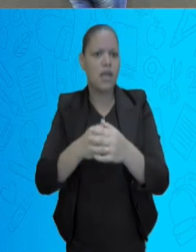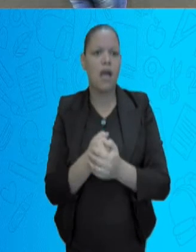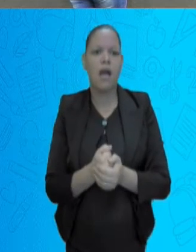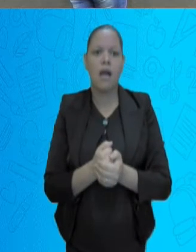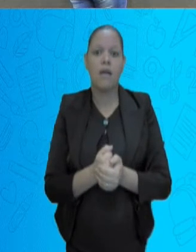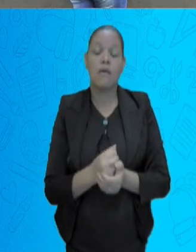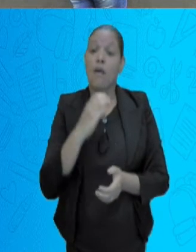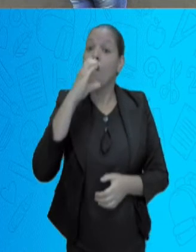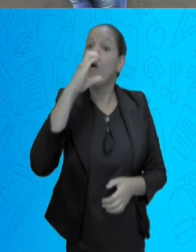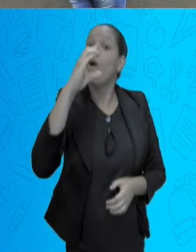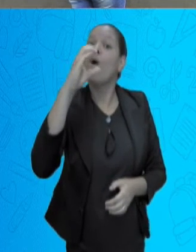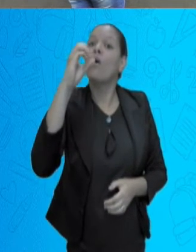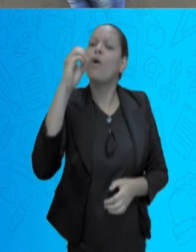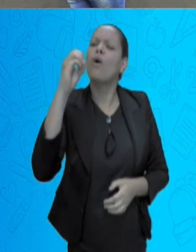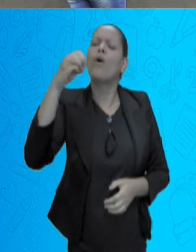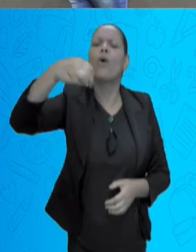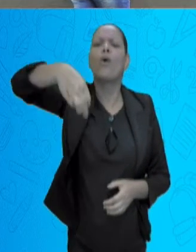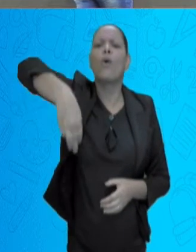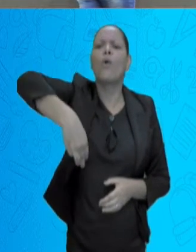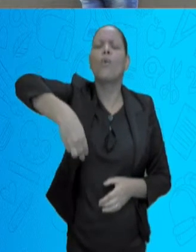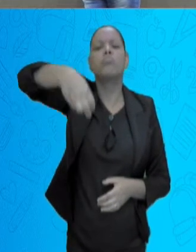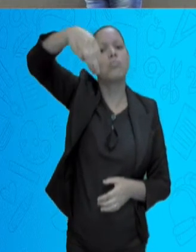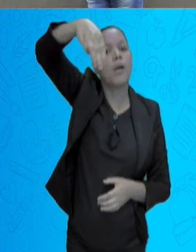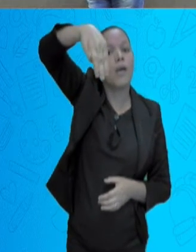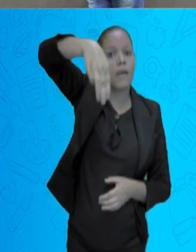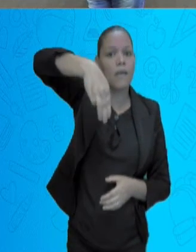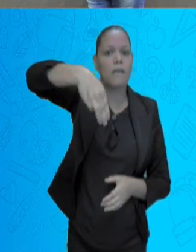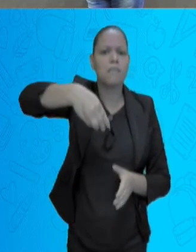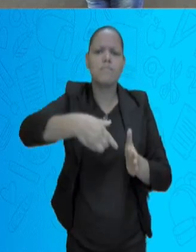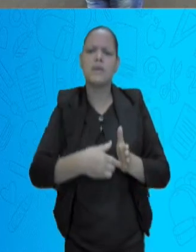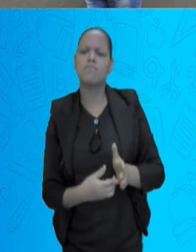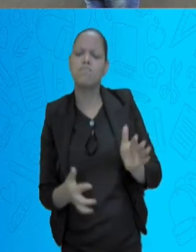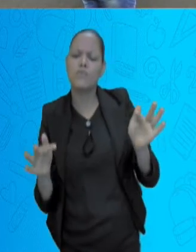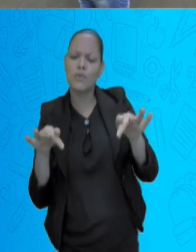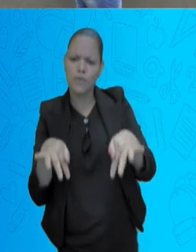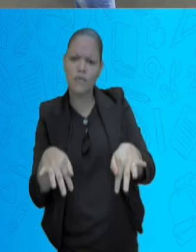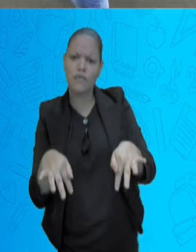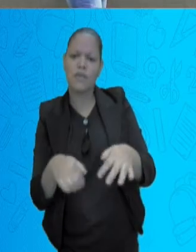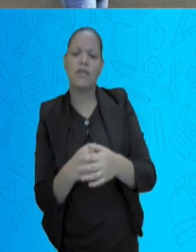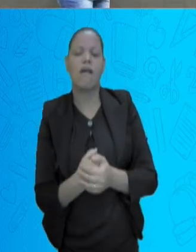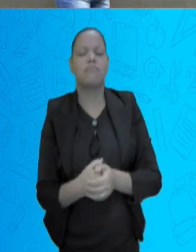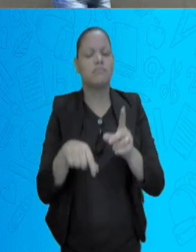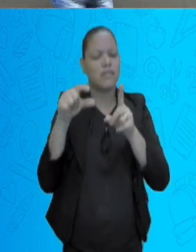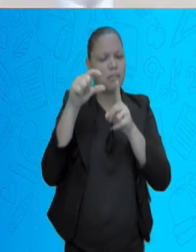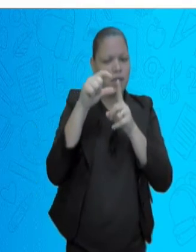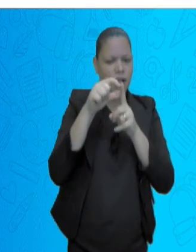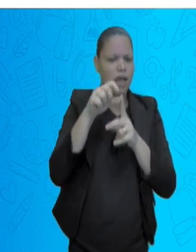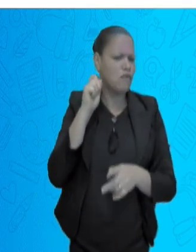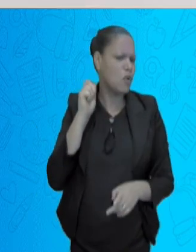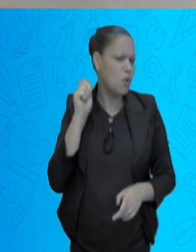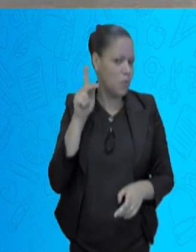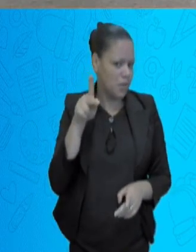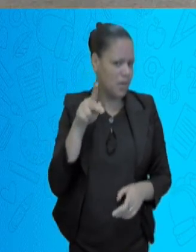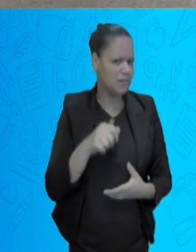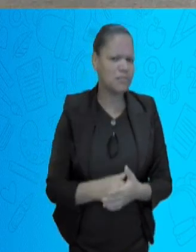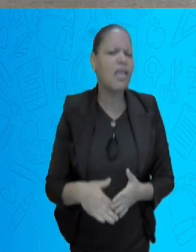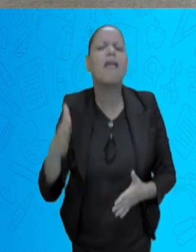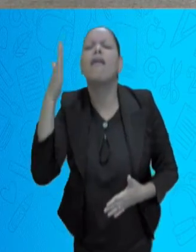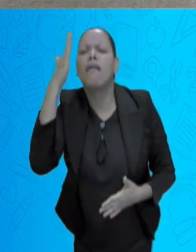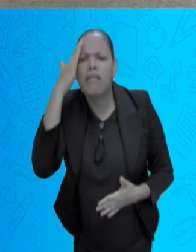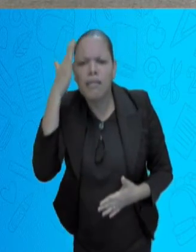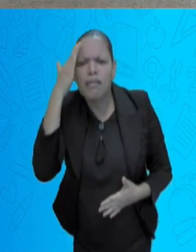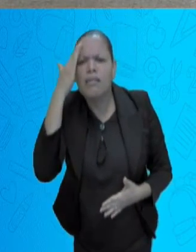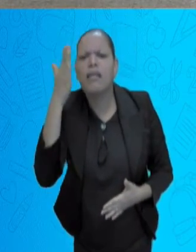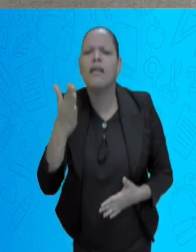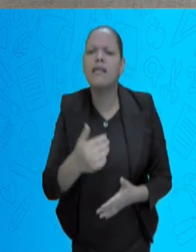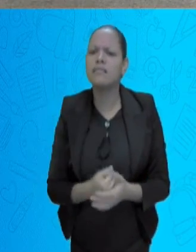com M no final de palavras. Compreendeu? Vamos